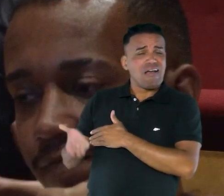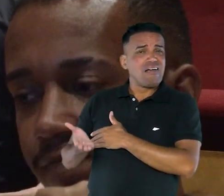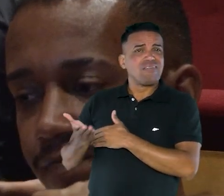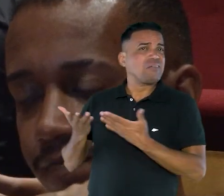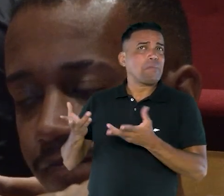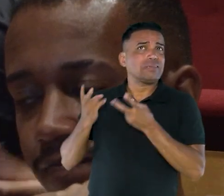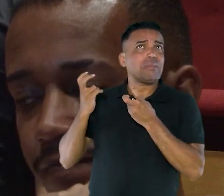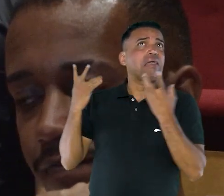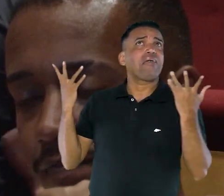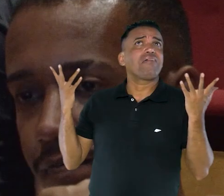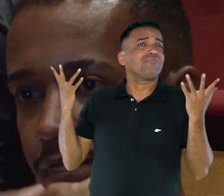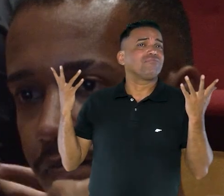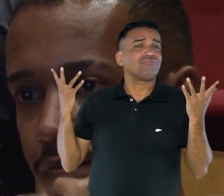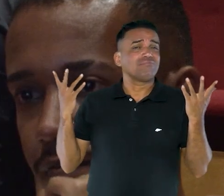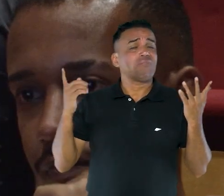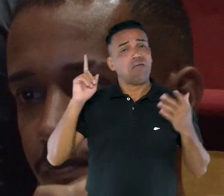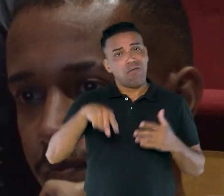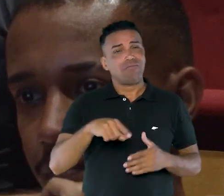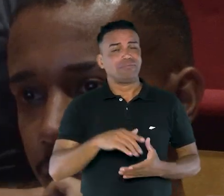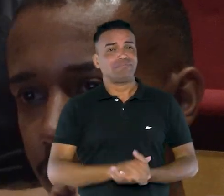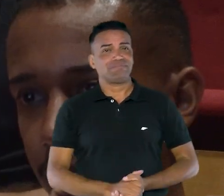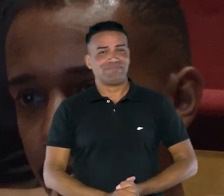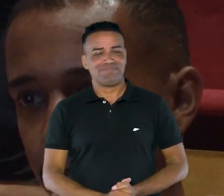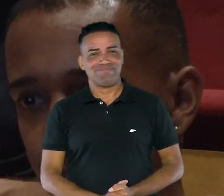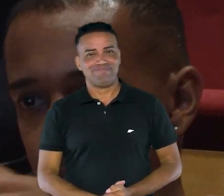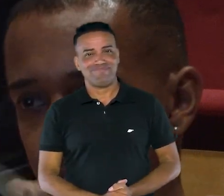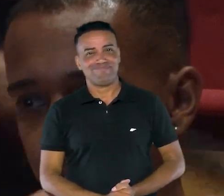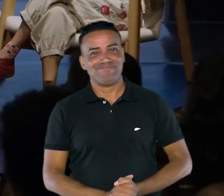sabe? Enfim, e é isso.